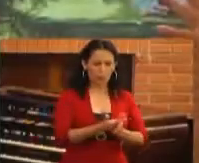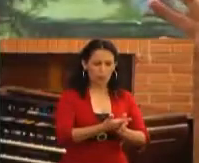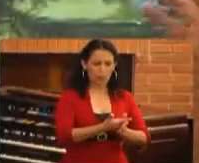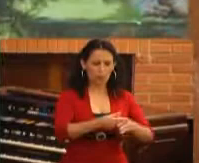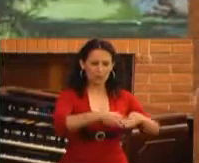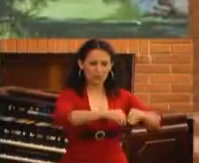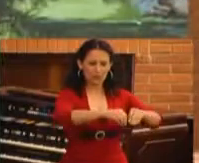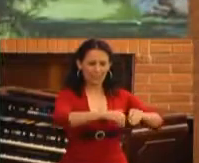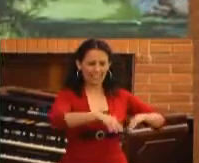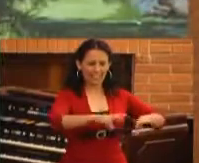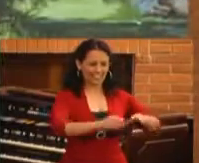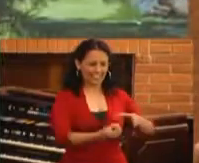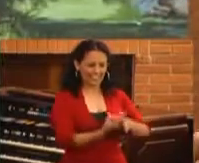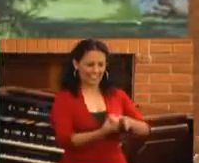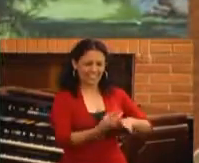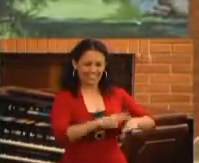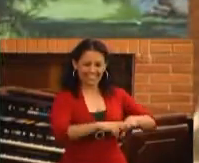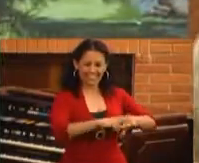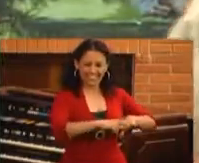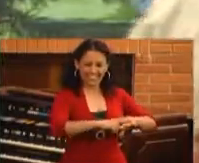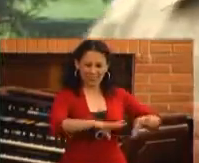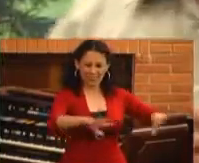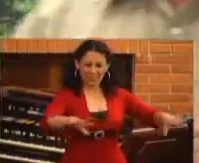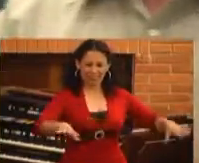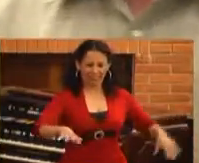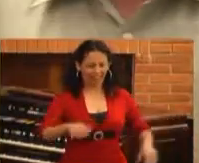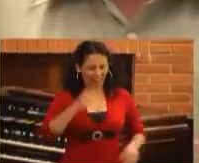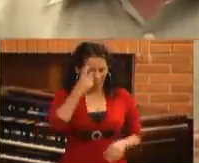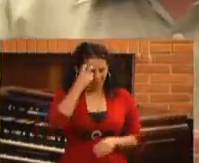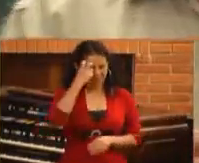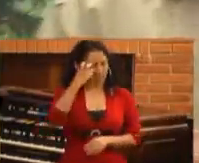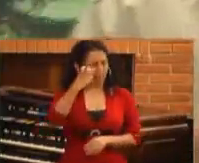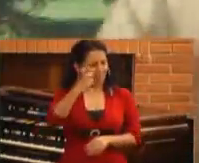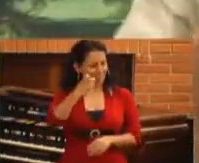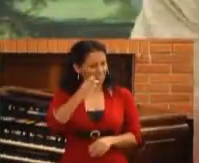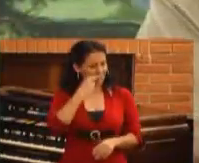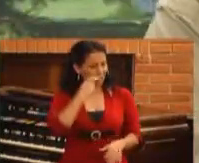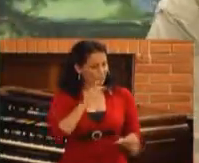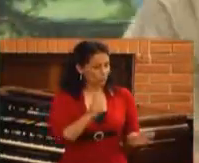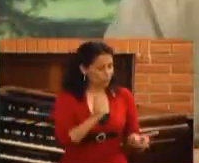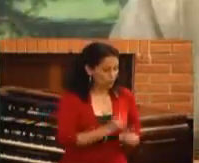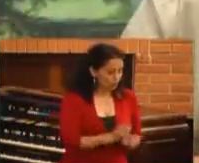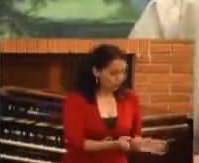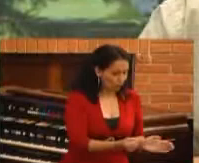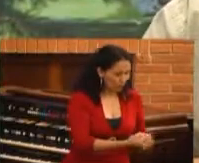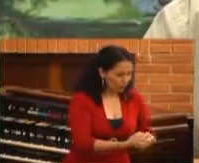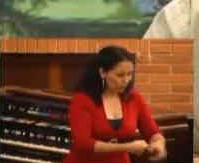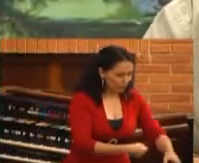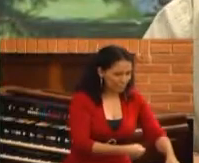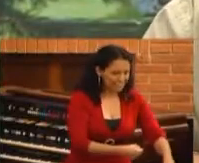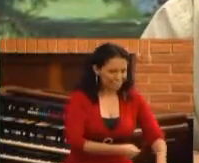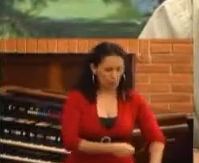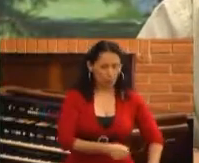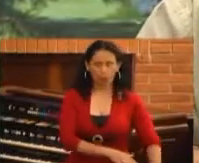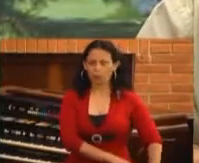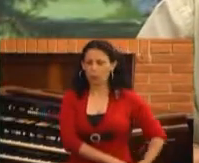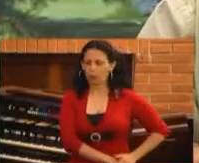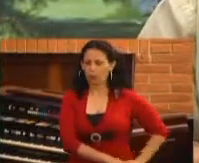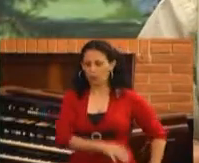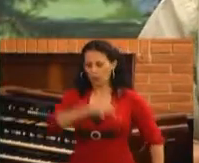A comparação que Jesus faz aqui é muito interessante. Há um tesouro escondido.